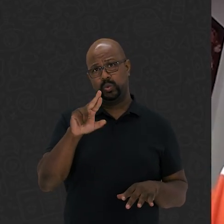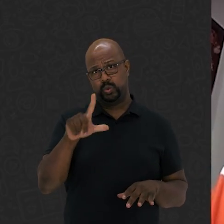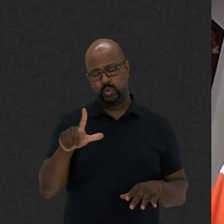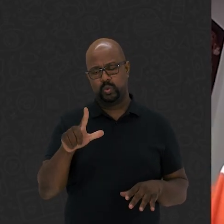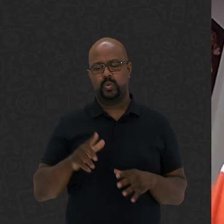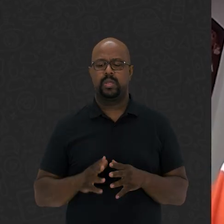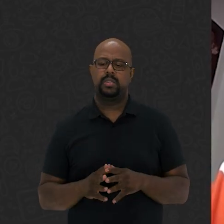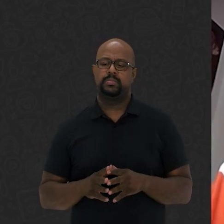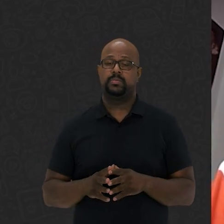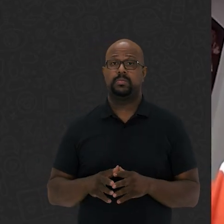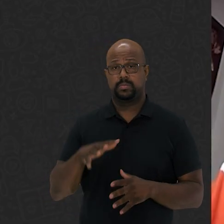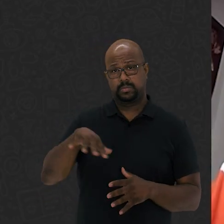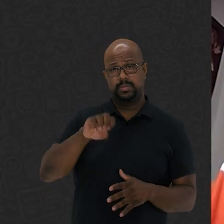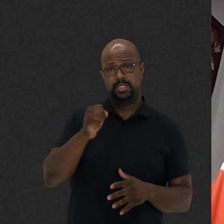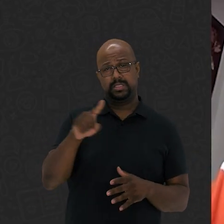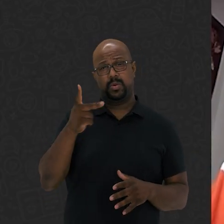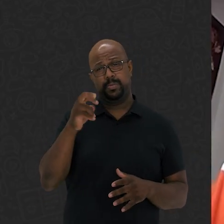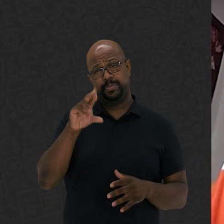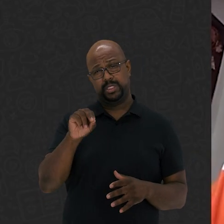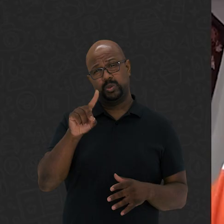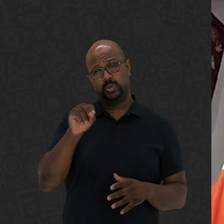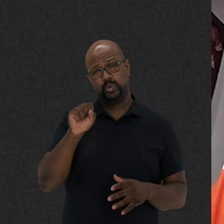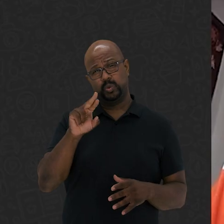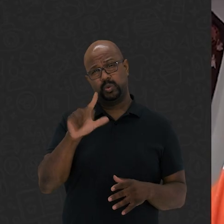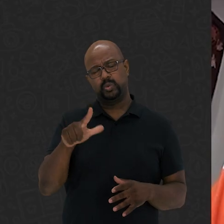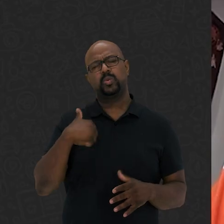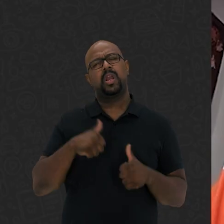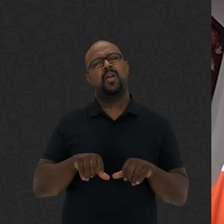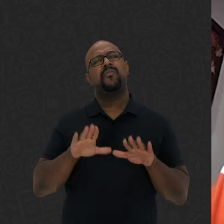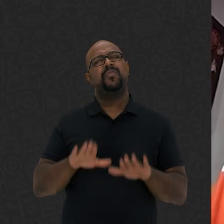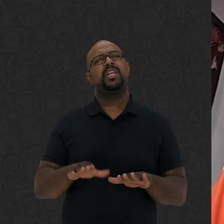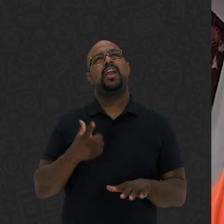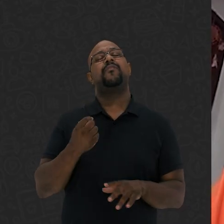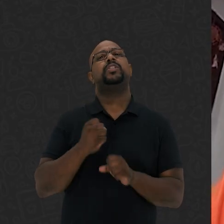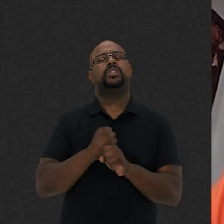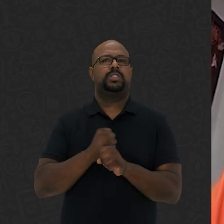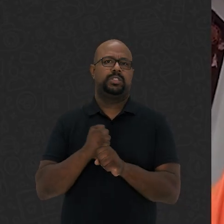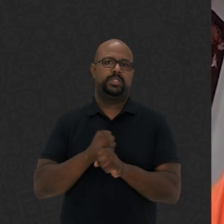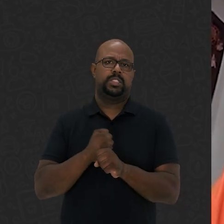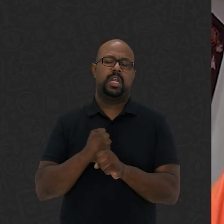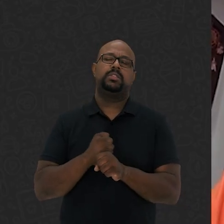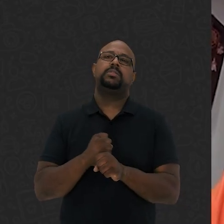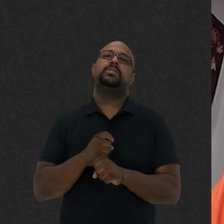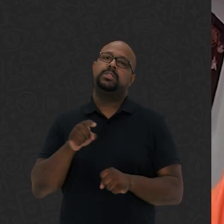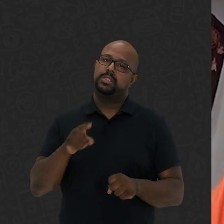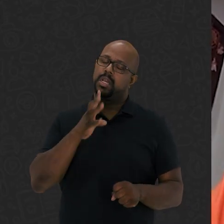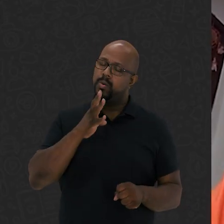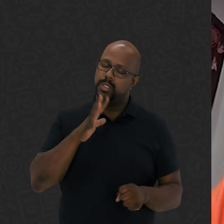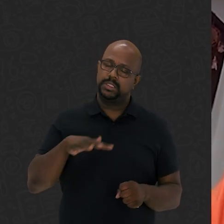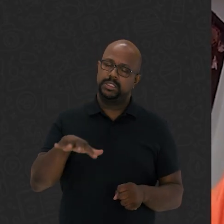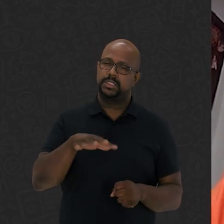Sul. Em São Pedro do Sul foi onde eu fiquei meus 20 anos. E lá